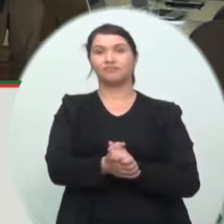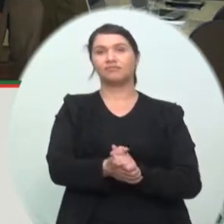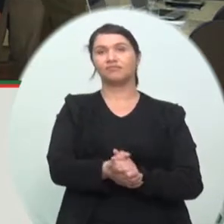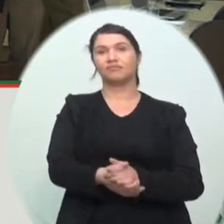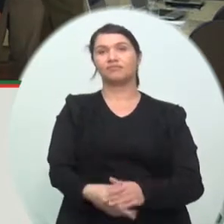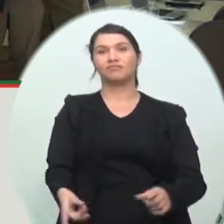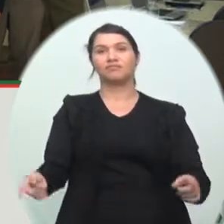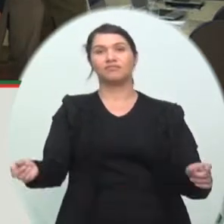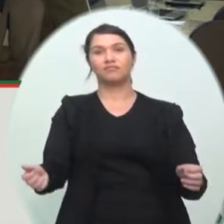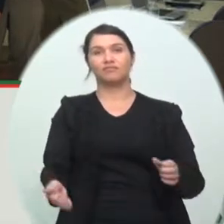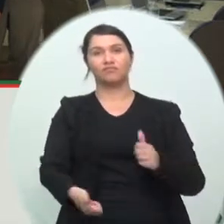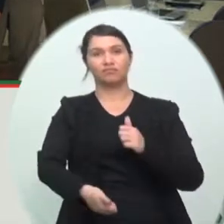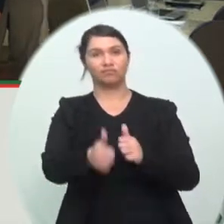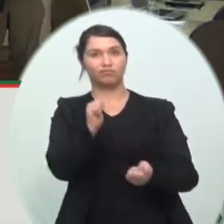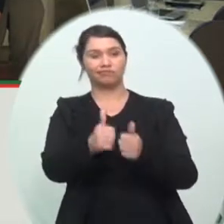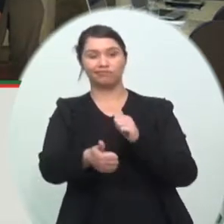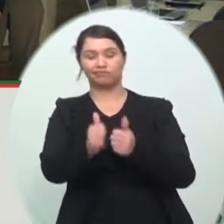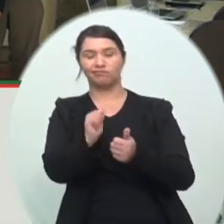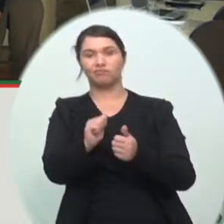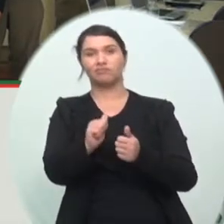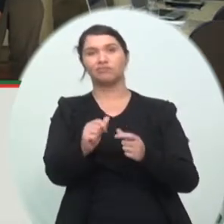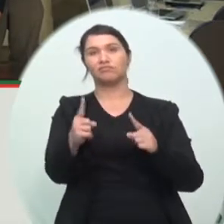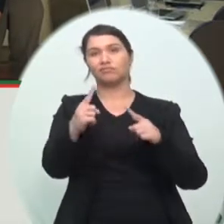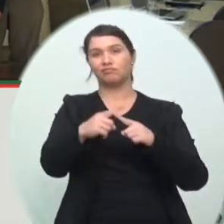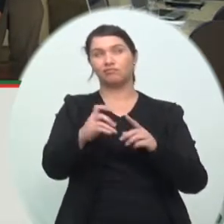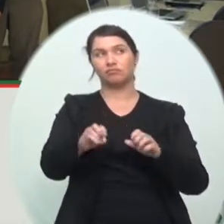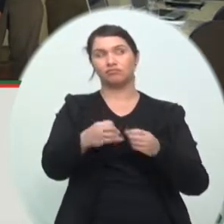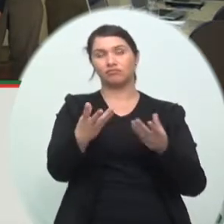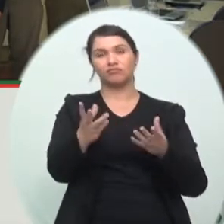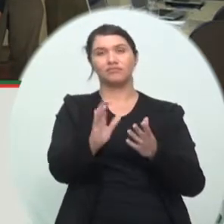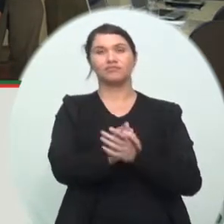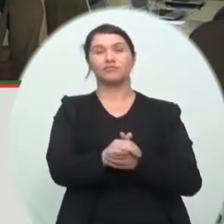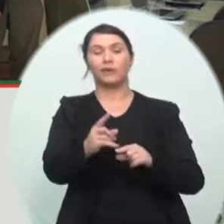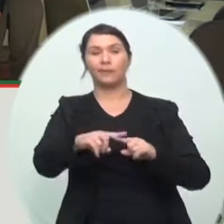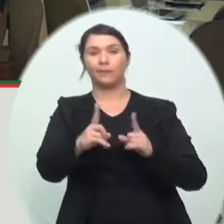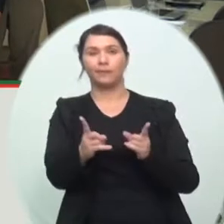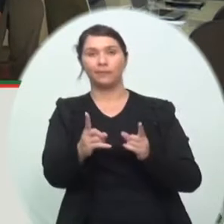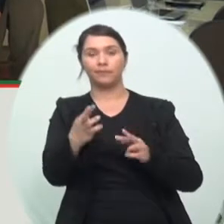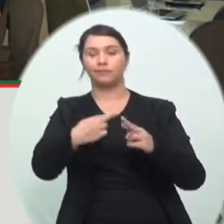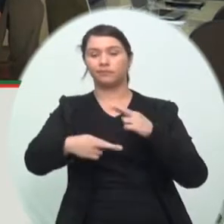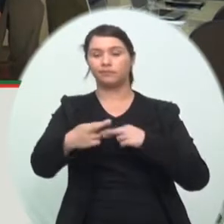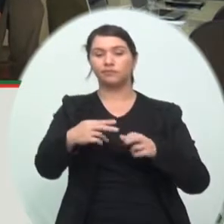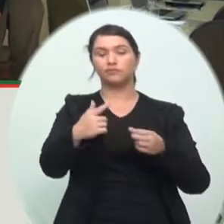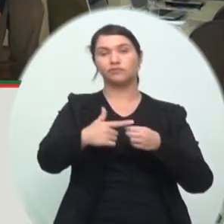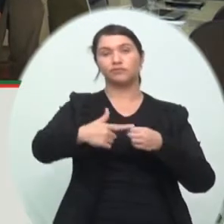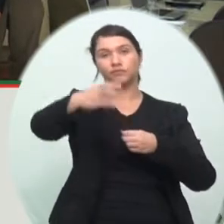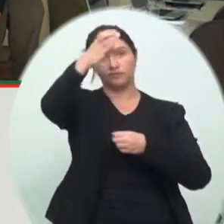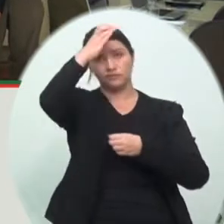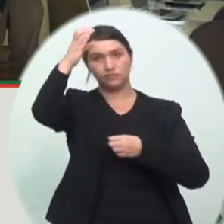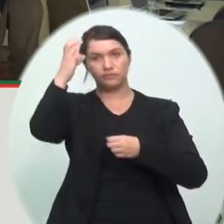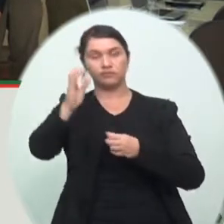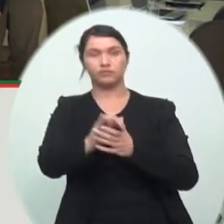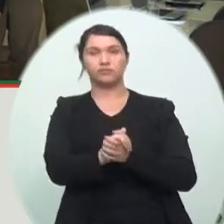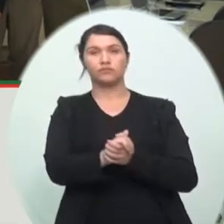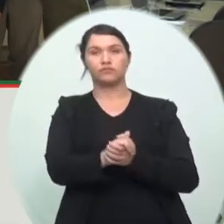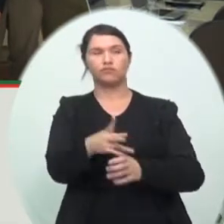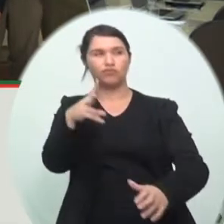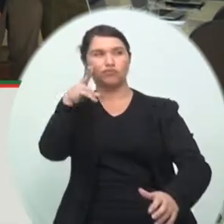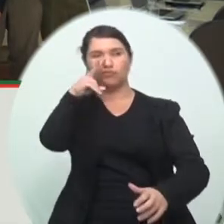Foi Figueirense. Mas, enfim, essa relação com a cidade, ela foi fortalecida por um simples